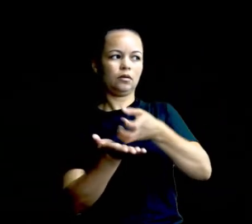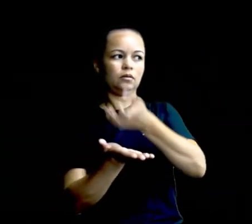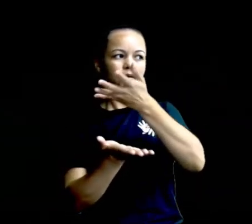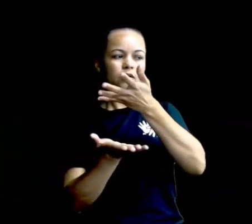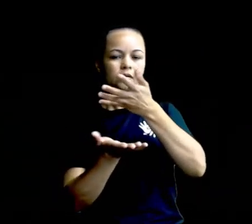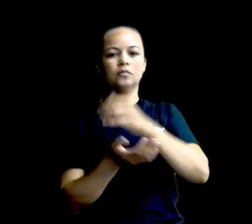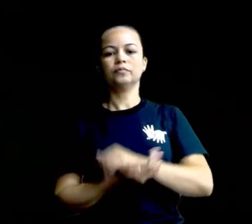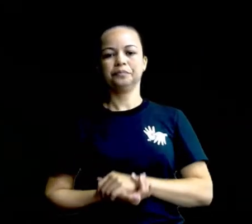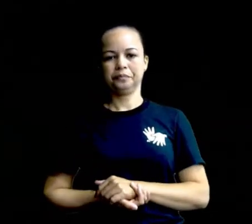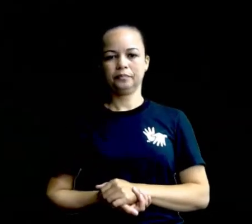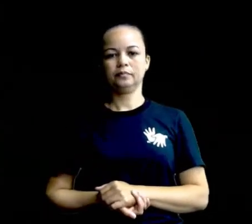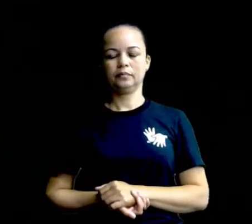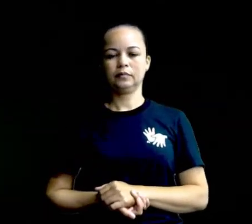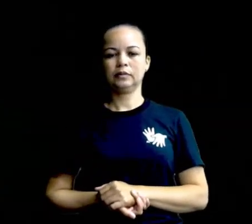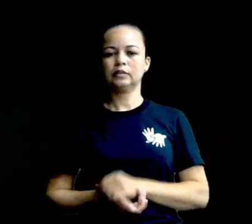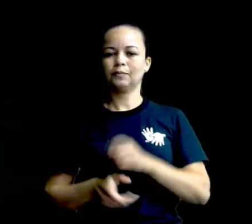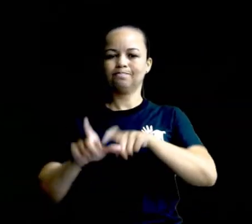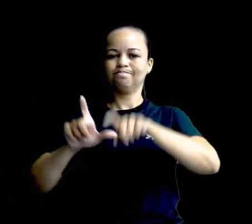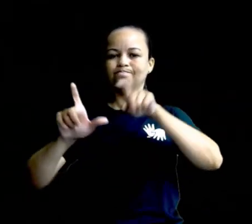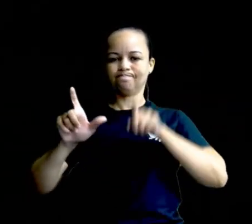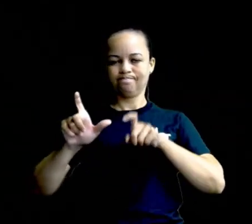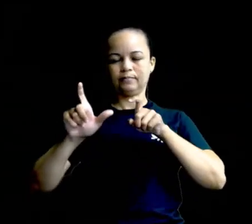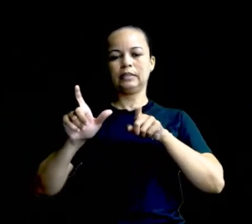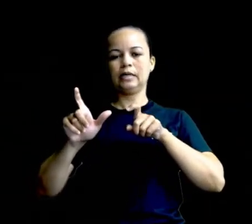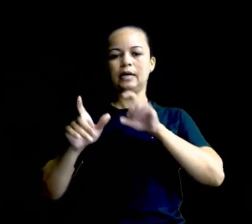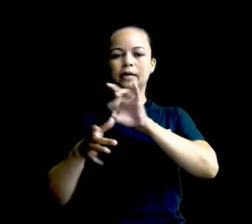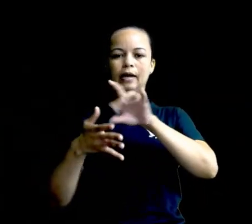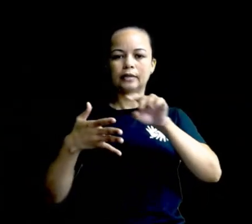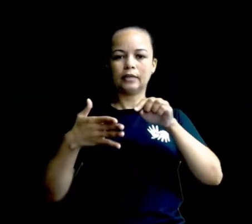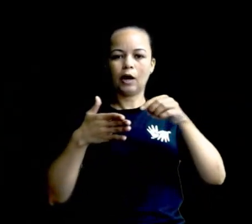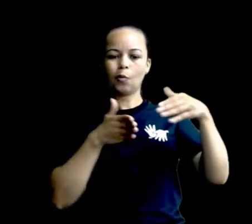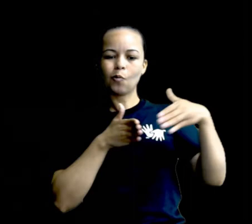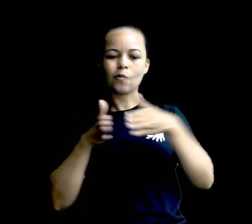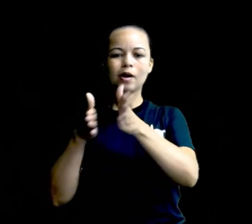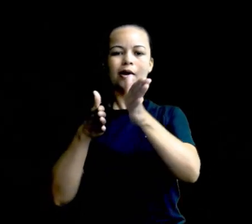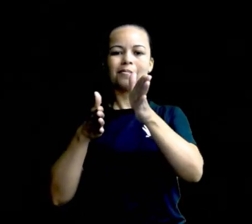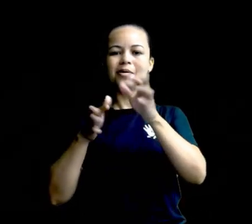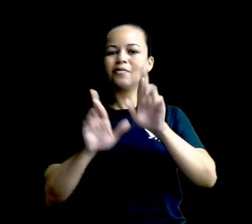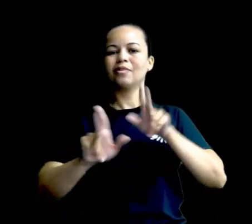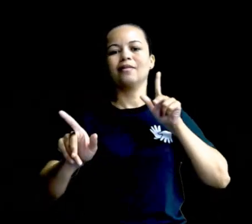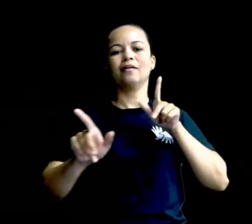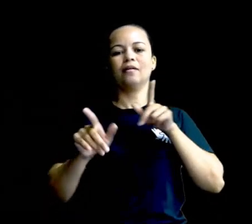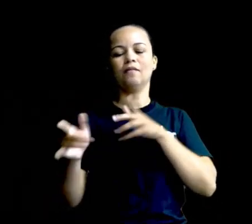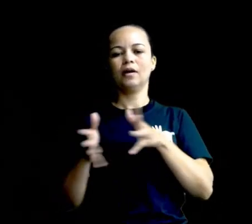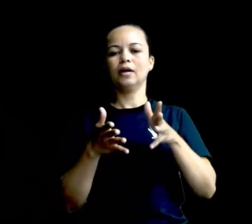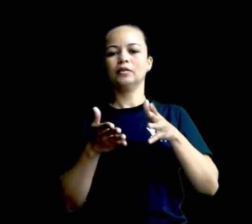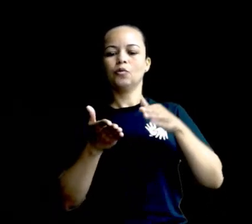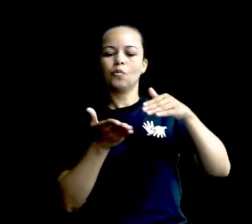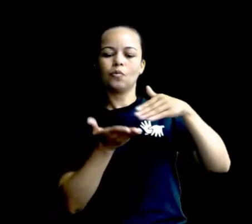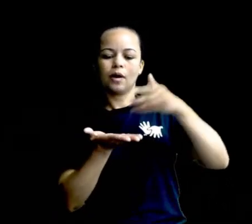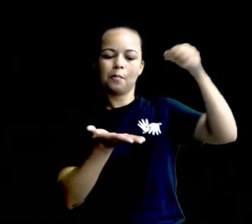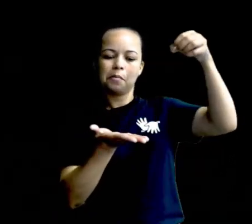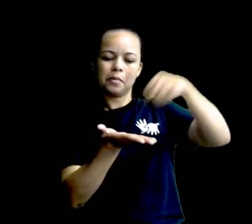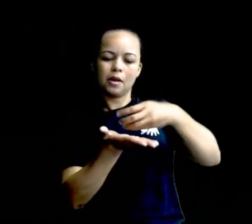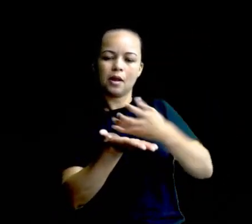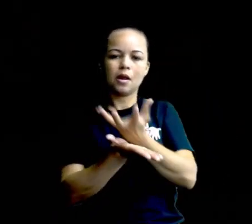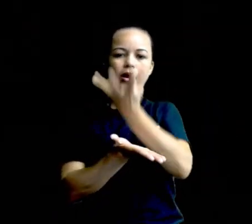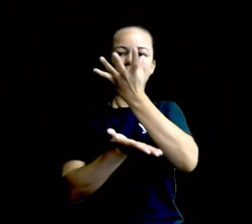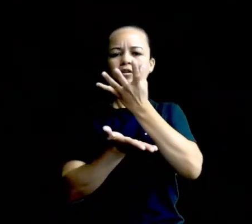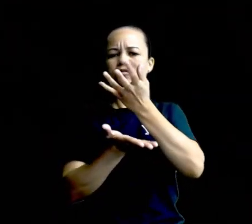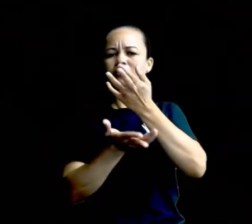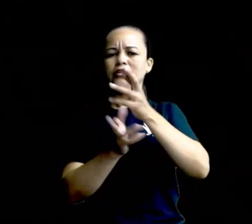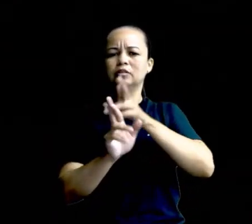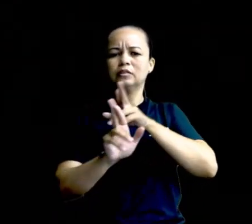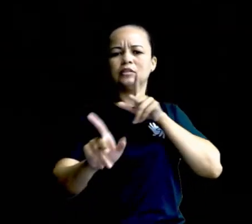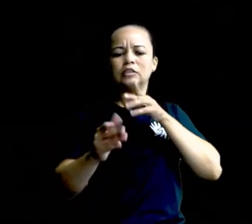Beleza? Ó, de luz. São independentes. Cada um segue seu caminho, sua trajetória. A linha caminha em